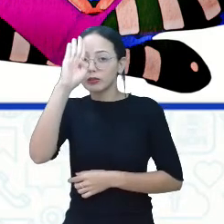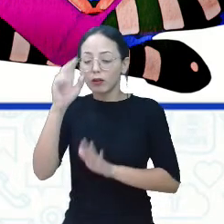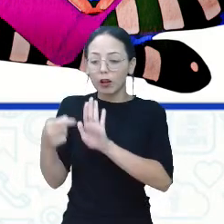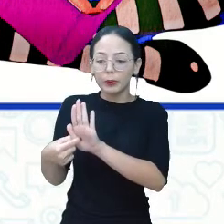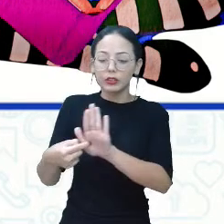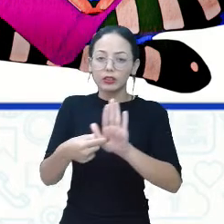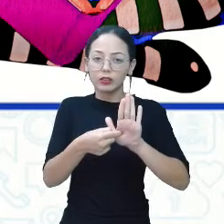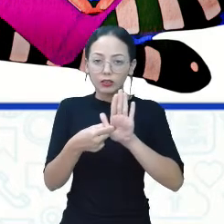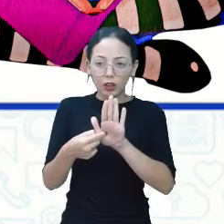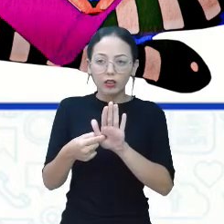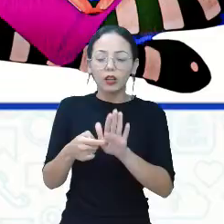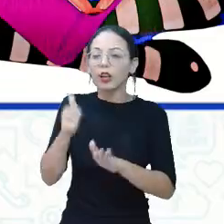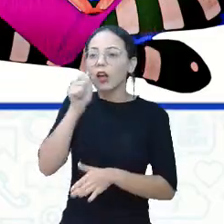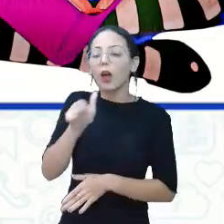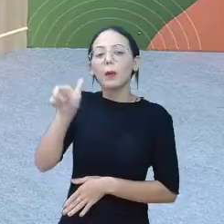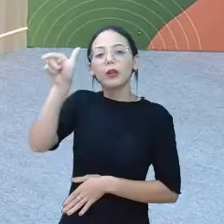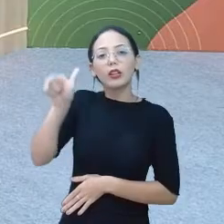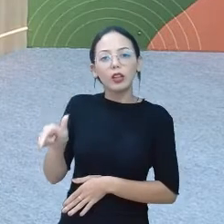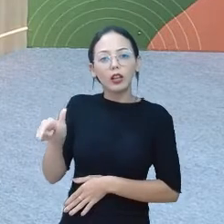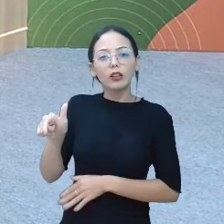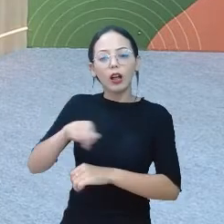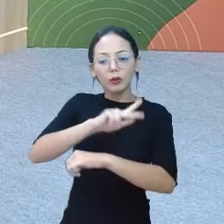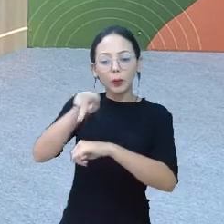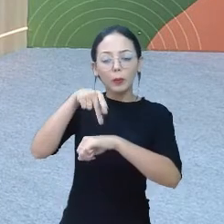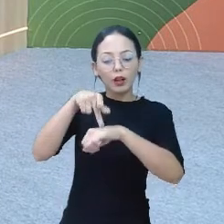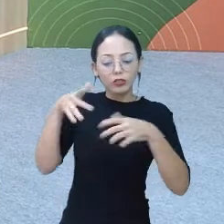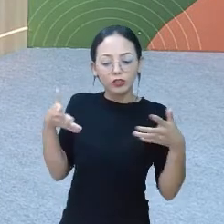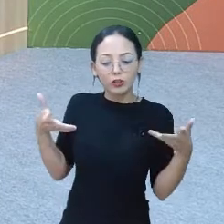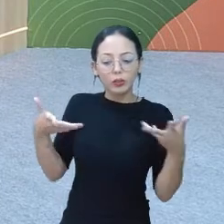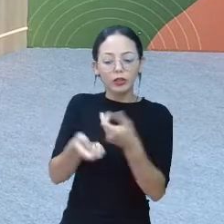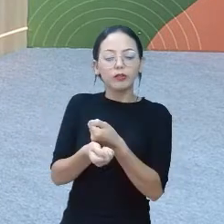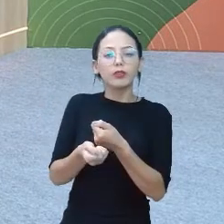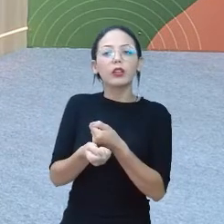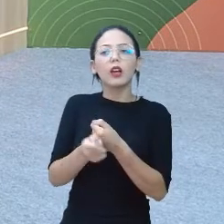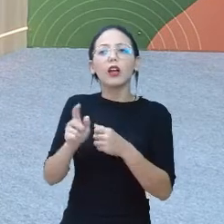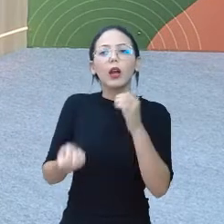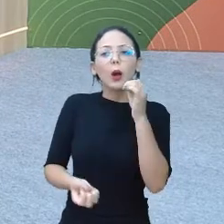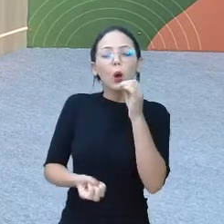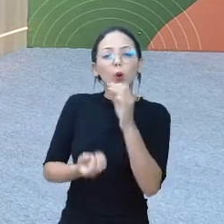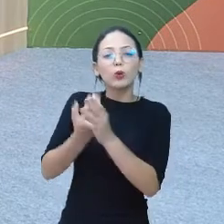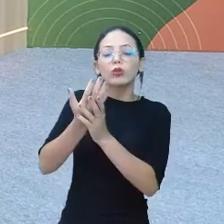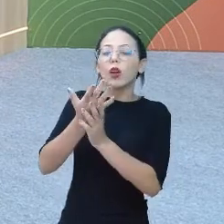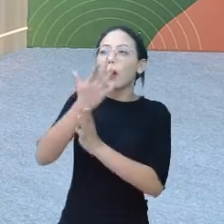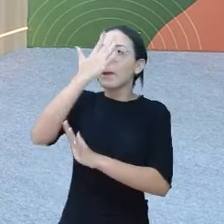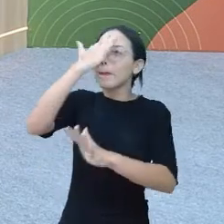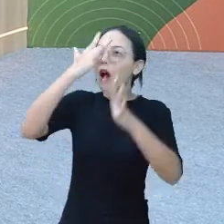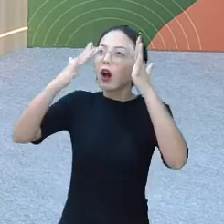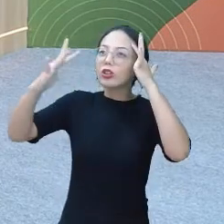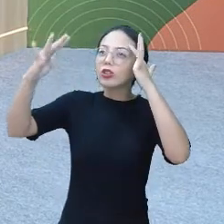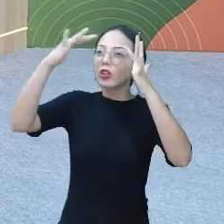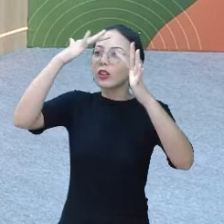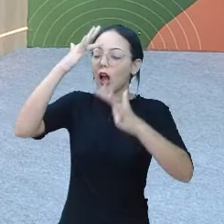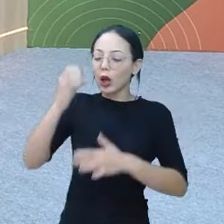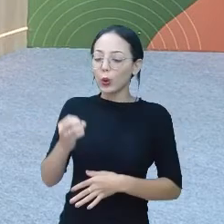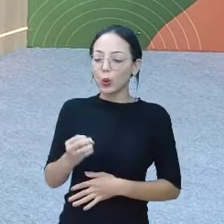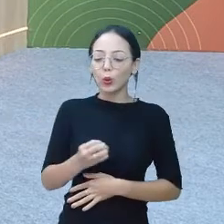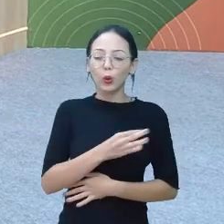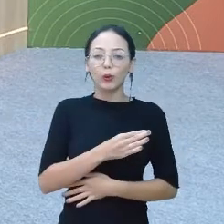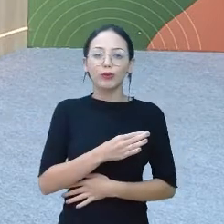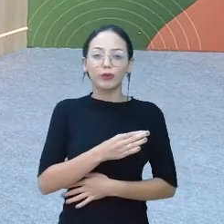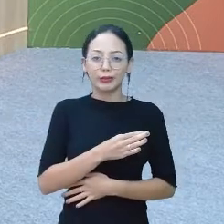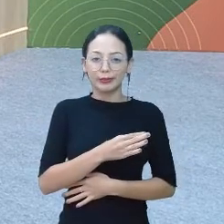representantes, que é a Alice no País das Maravilhas, né, do Lewis Carroll, que é essa construção de um imaginário completamente novo,